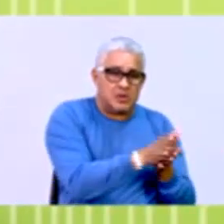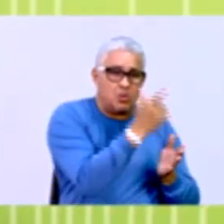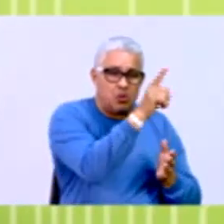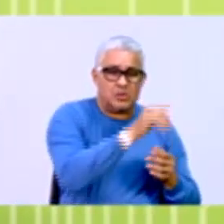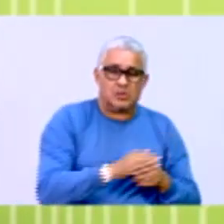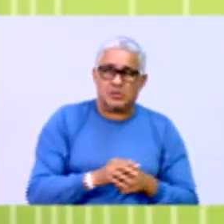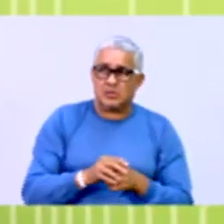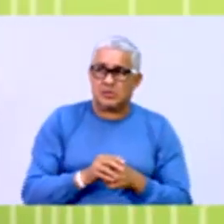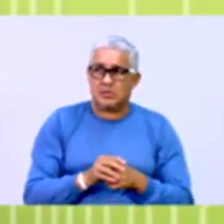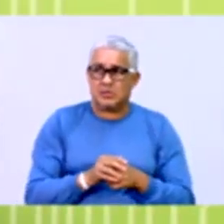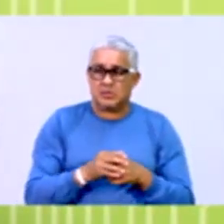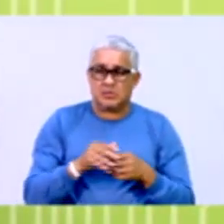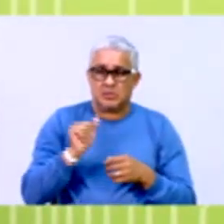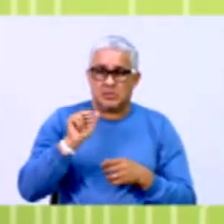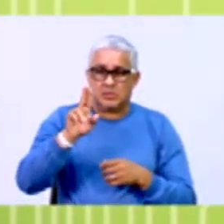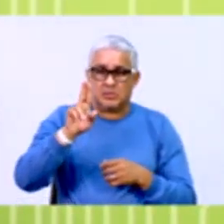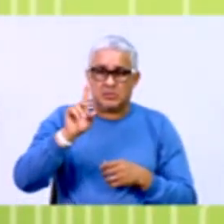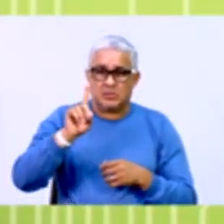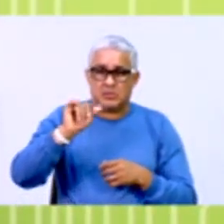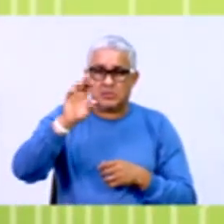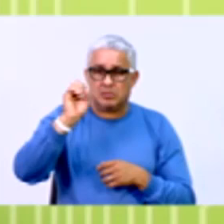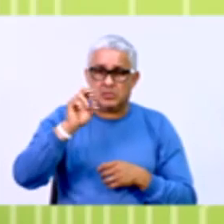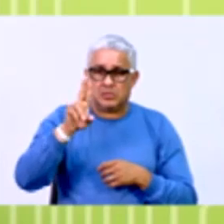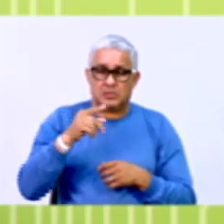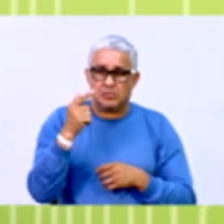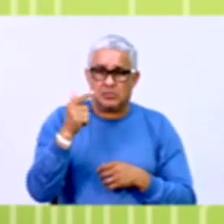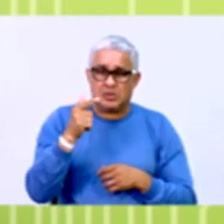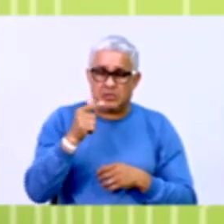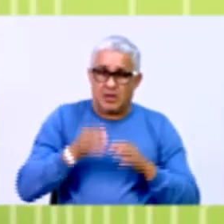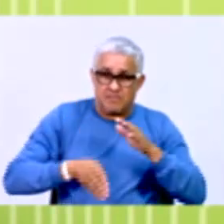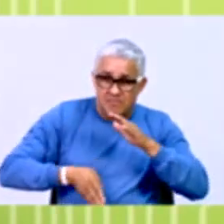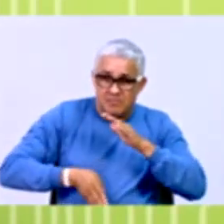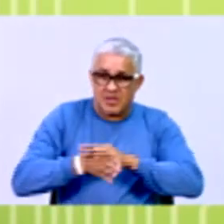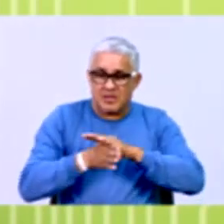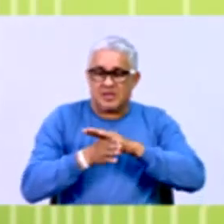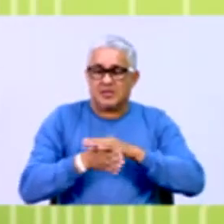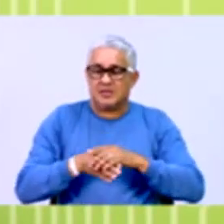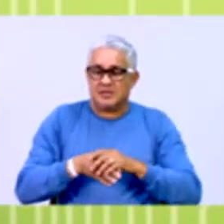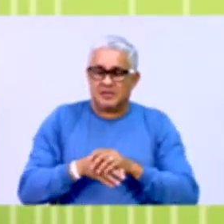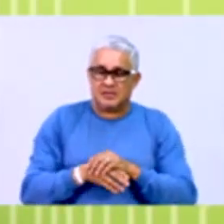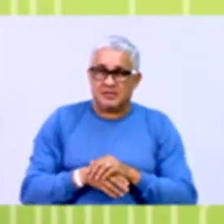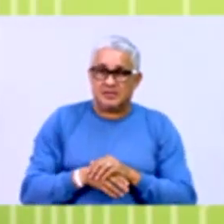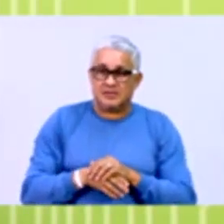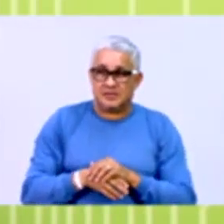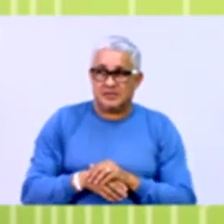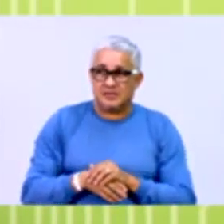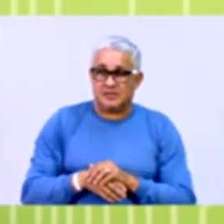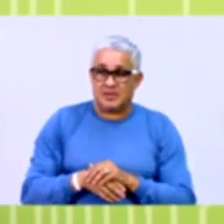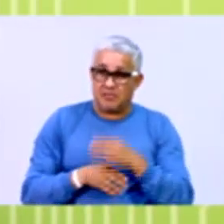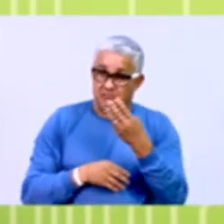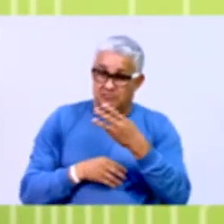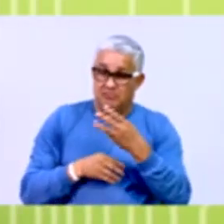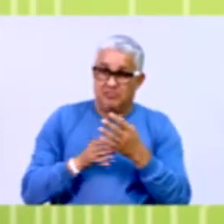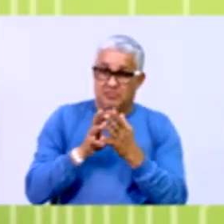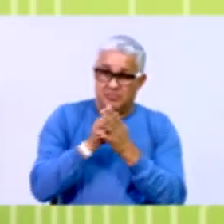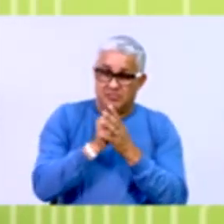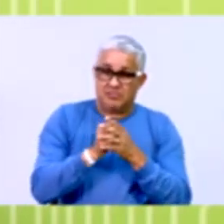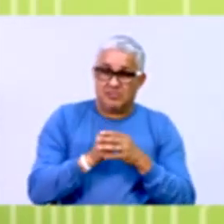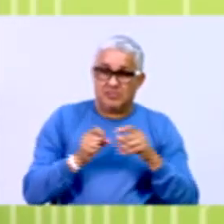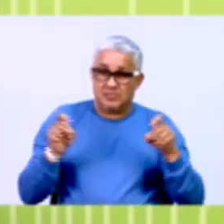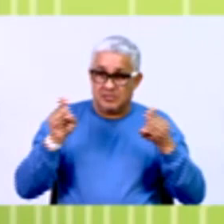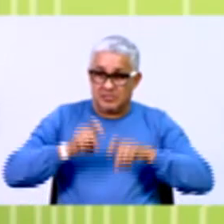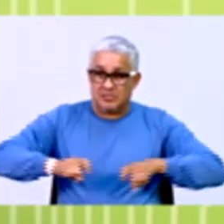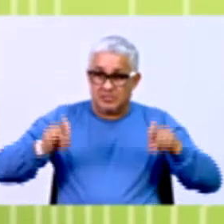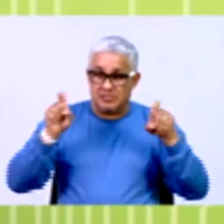enorme e o auditor não tinha acesso àquela informação. Aqui, a auditoria, ela passou a ser através do computador,